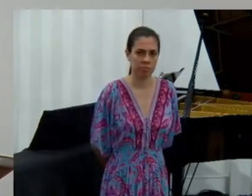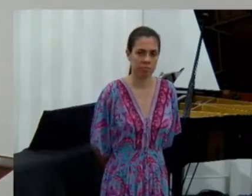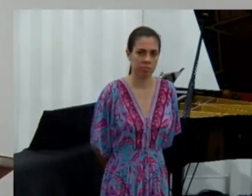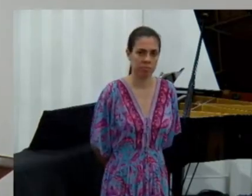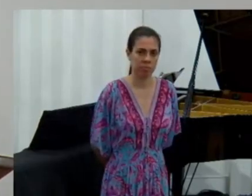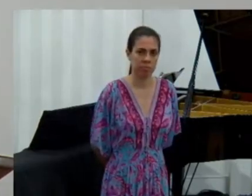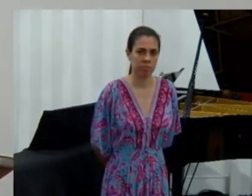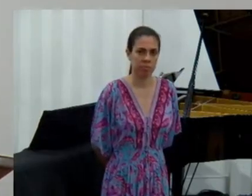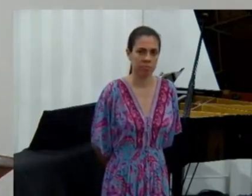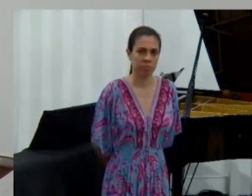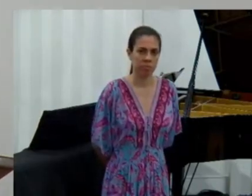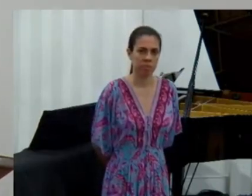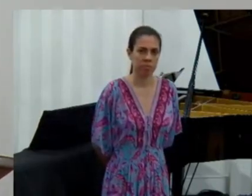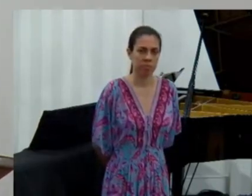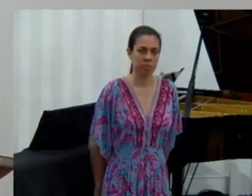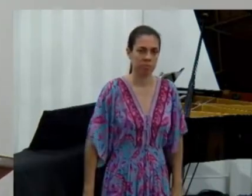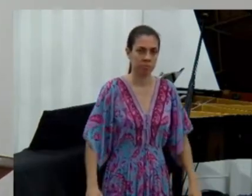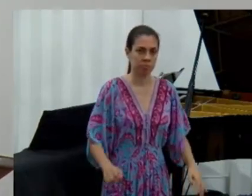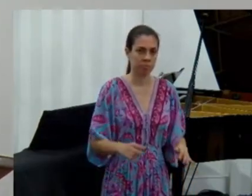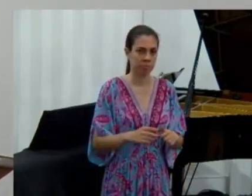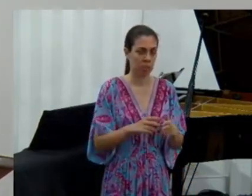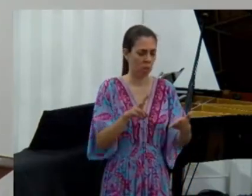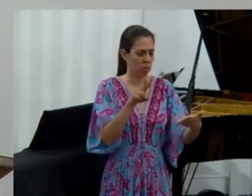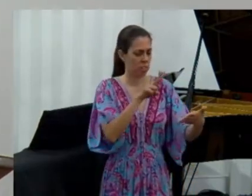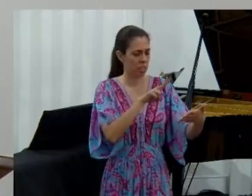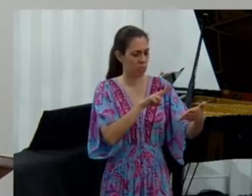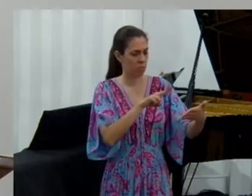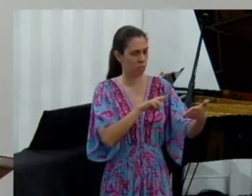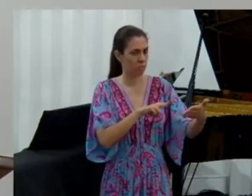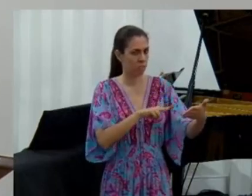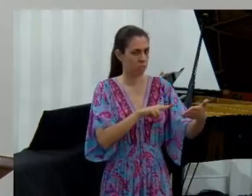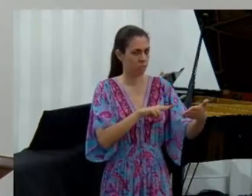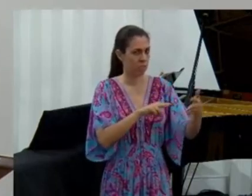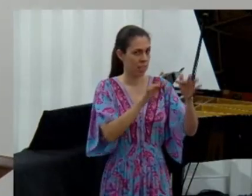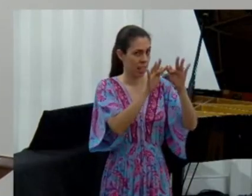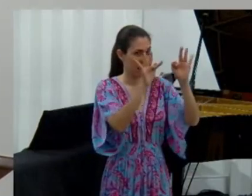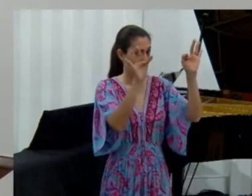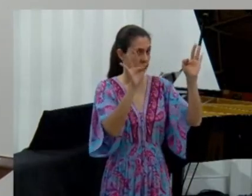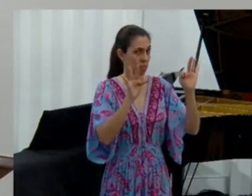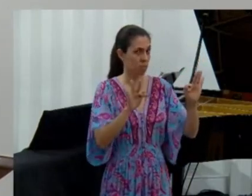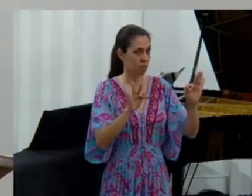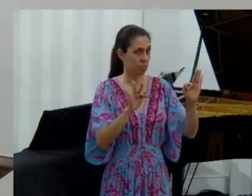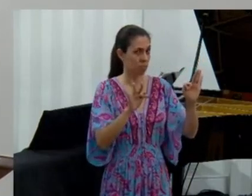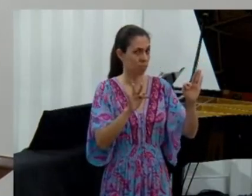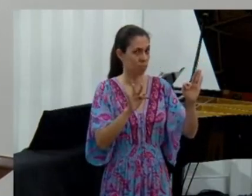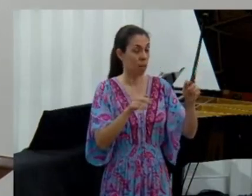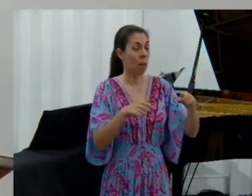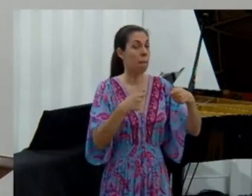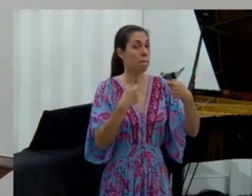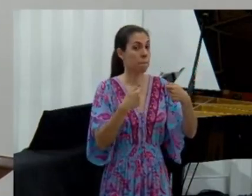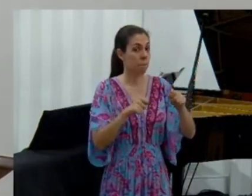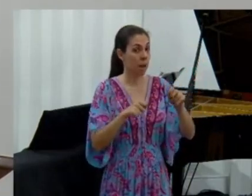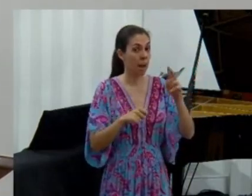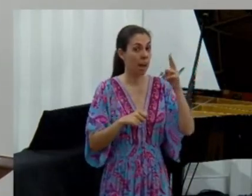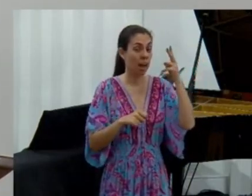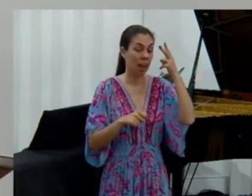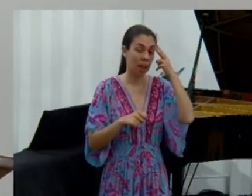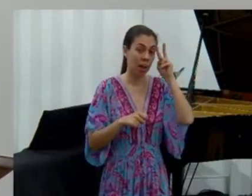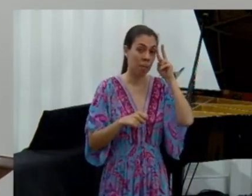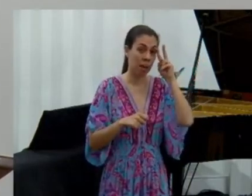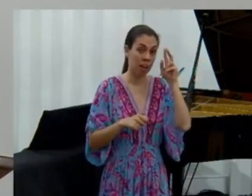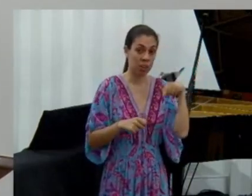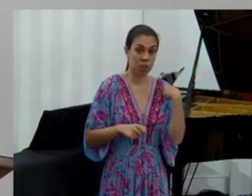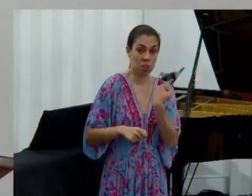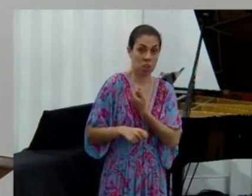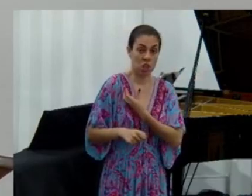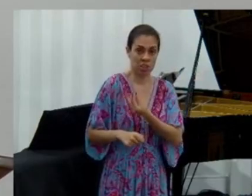nos fala de templos que foram destruídos, sem considerar como está a nossa vida, sem considerar se aquilo